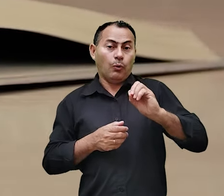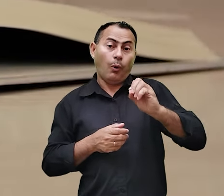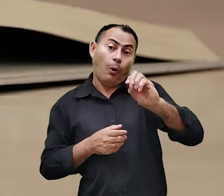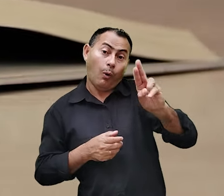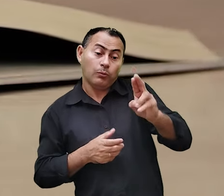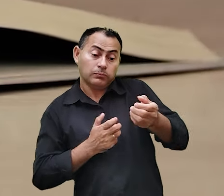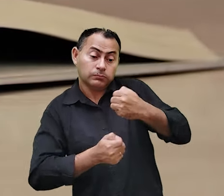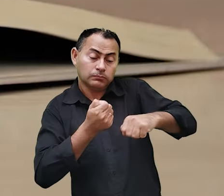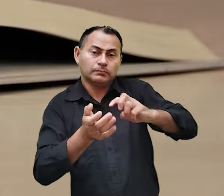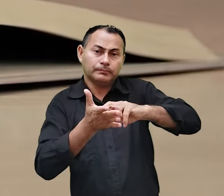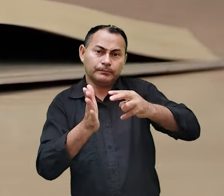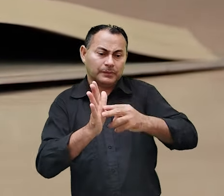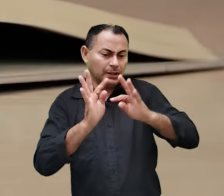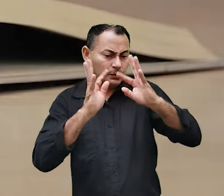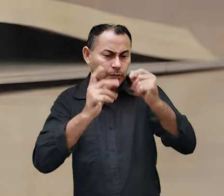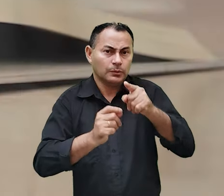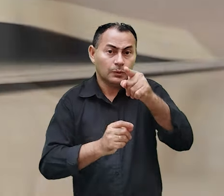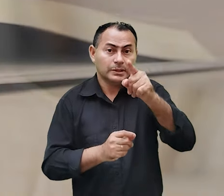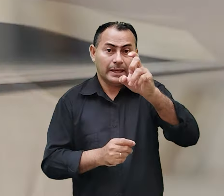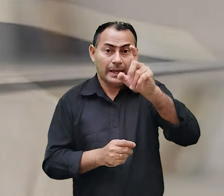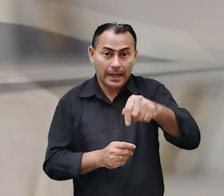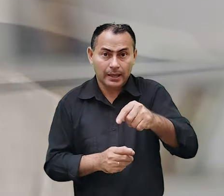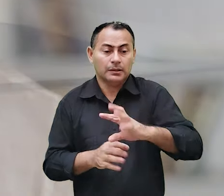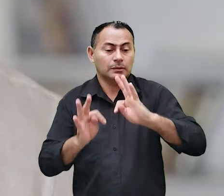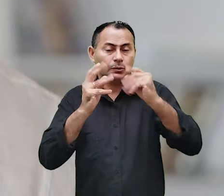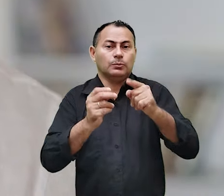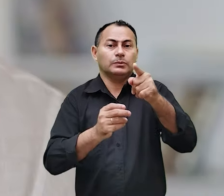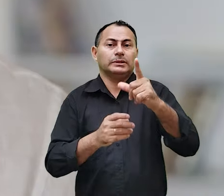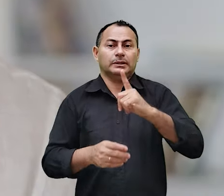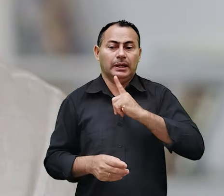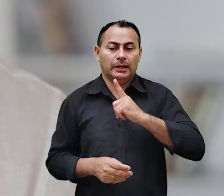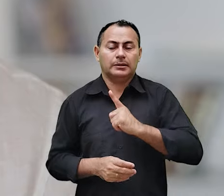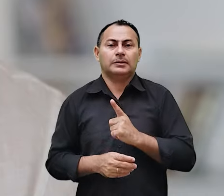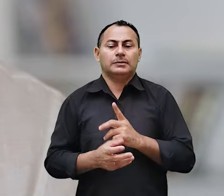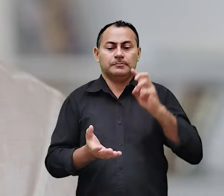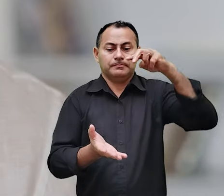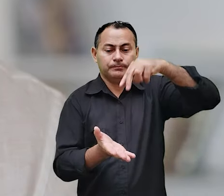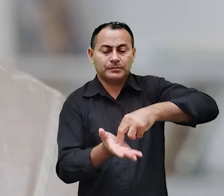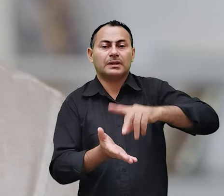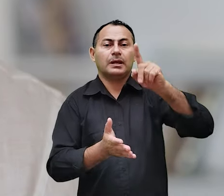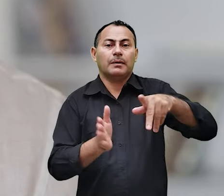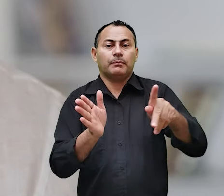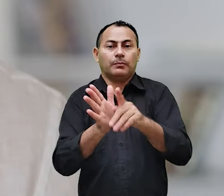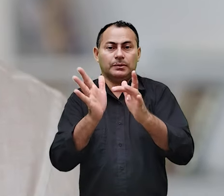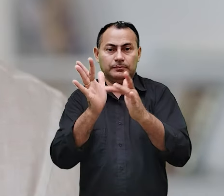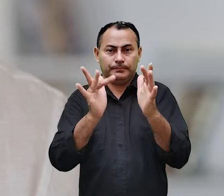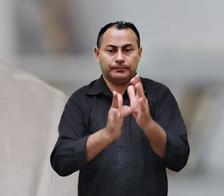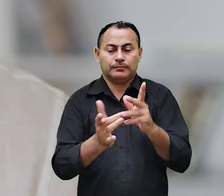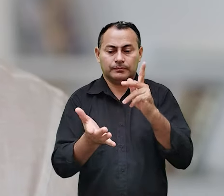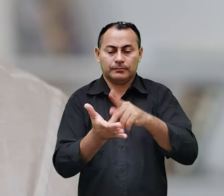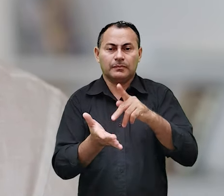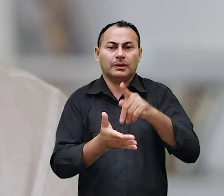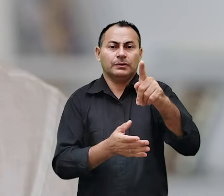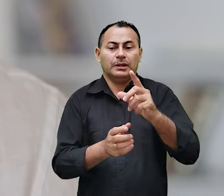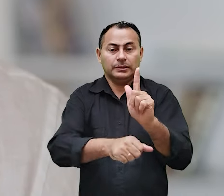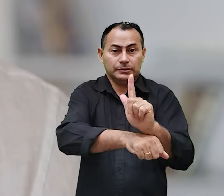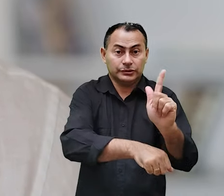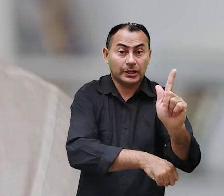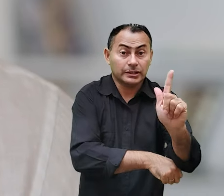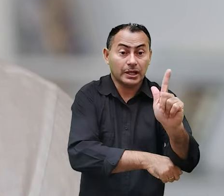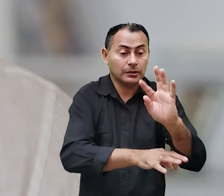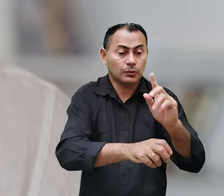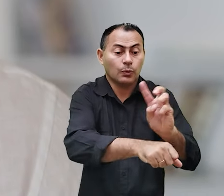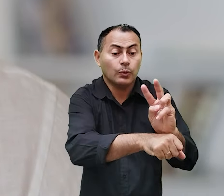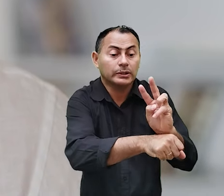de administração. Isso quer dizer que tudo que você é e tudo que você tem pertence a Jesus. Na verdade,